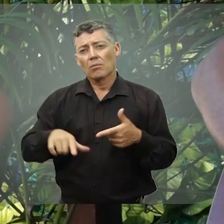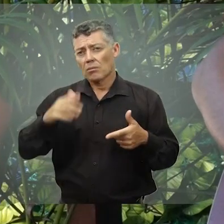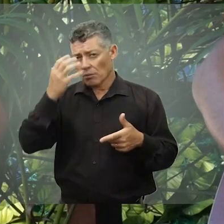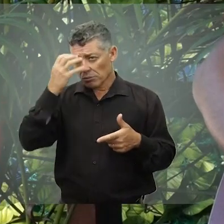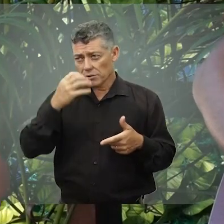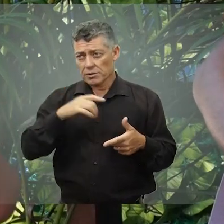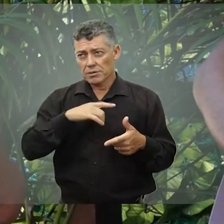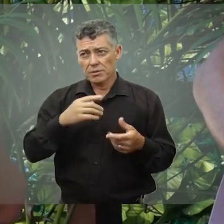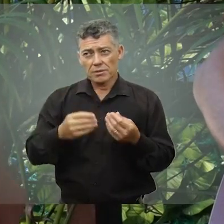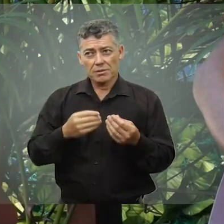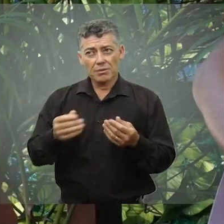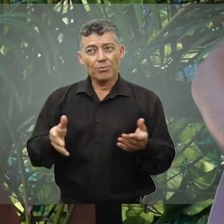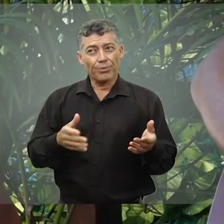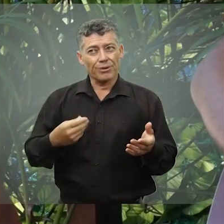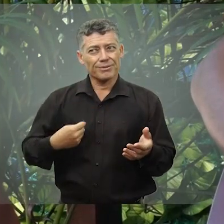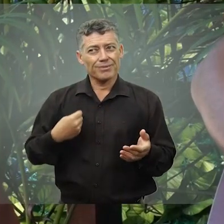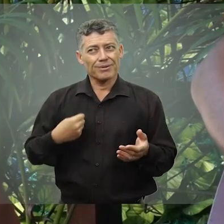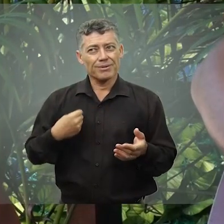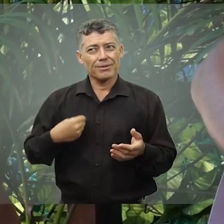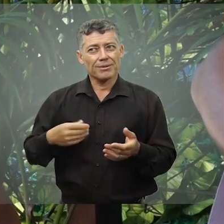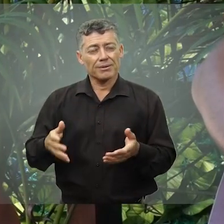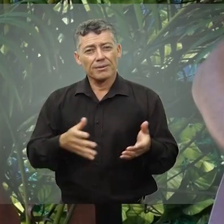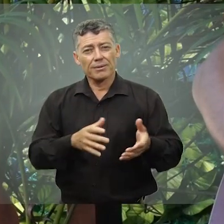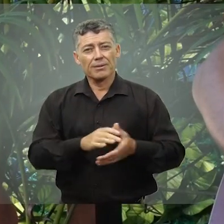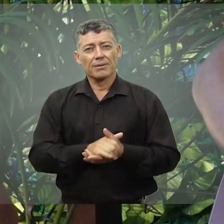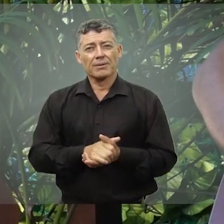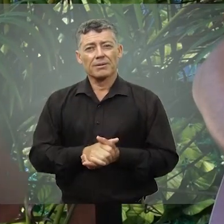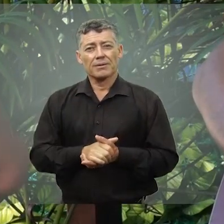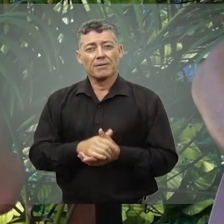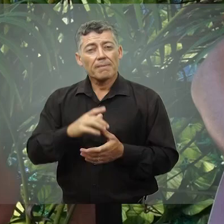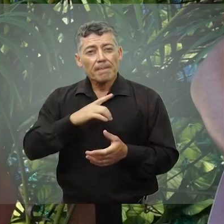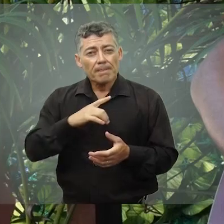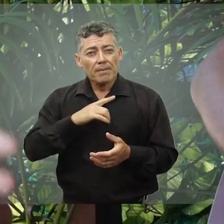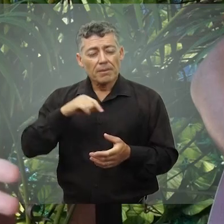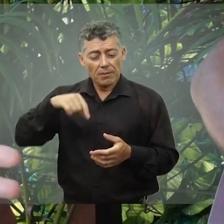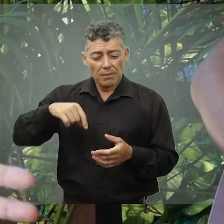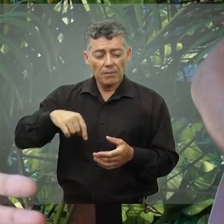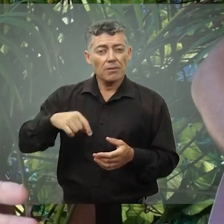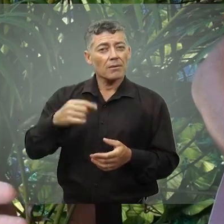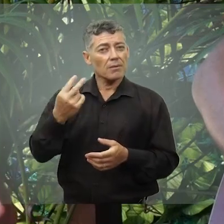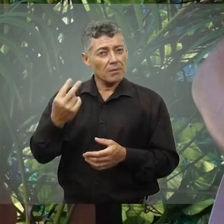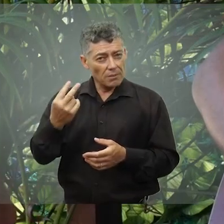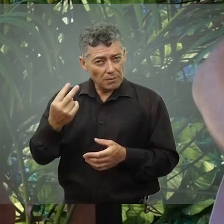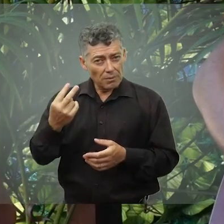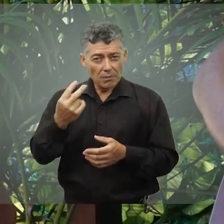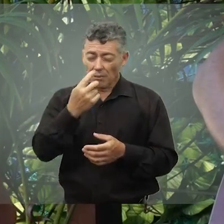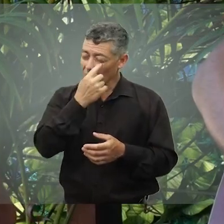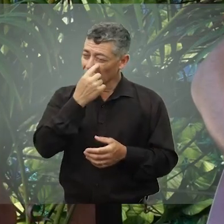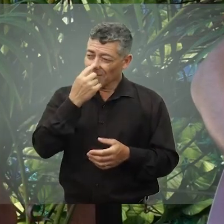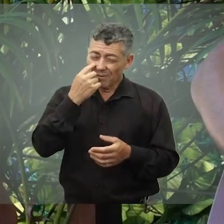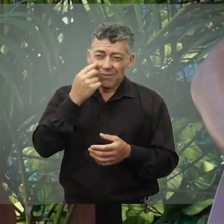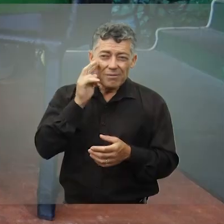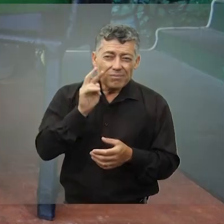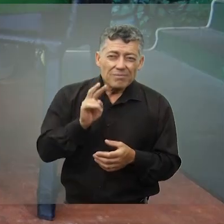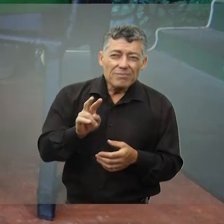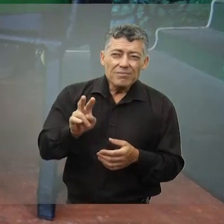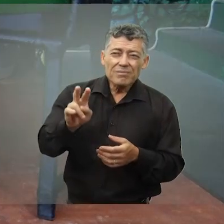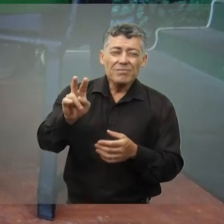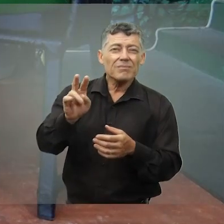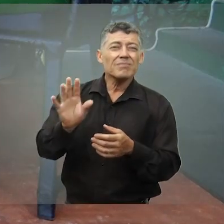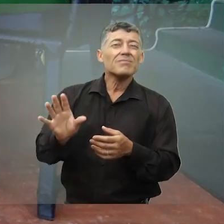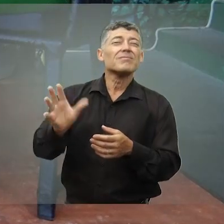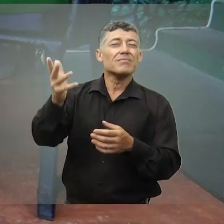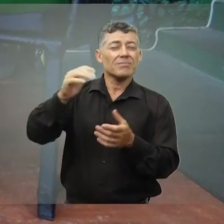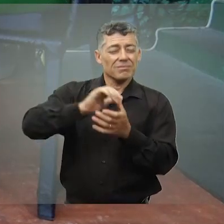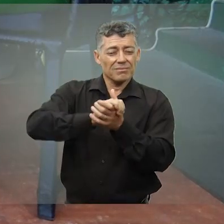tirou um tumor da cabeça, paralisou o lado esquerdo do corpo, perdeu o campo de visão dos dois olhos. E naquele momento ela era, além